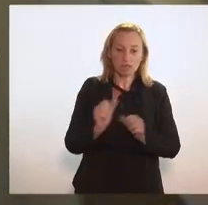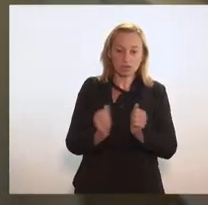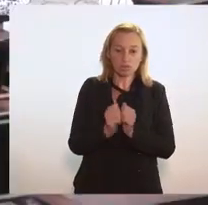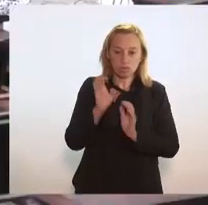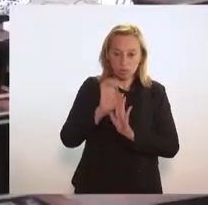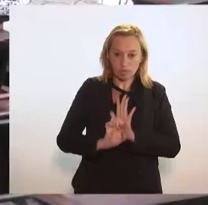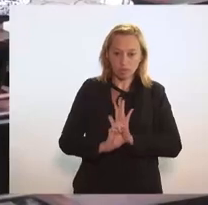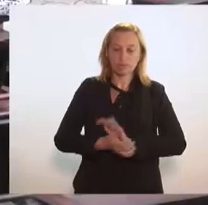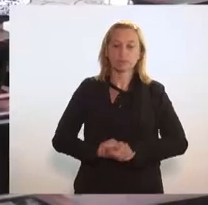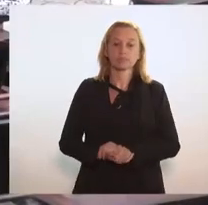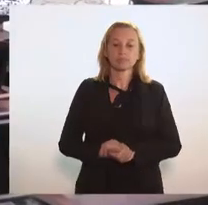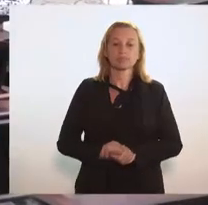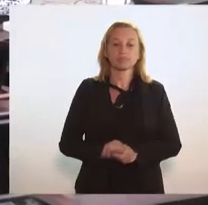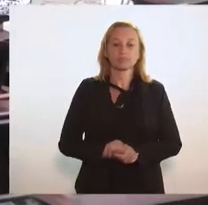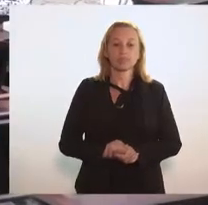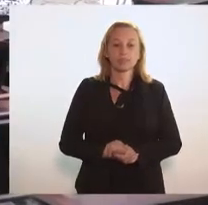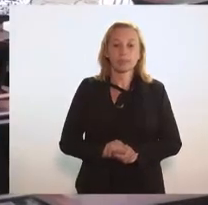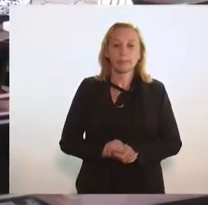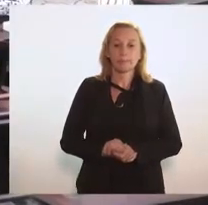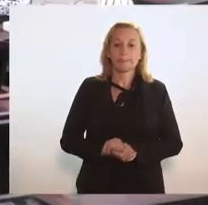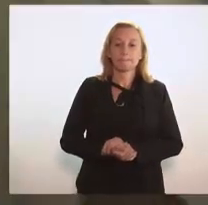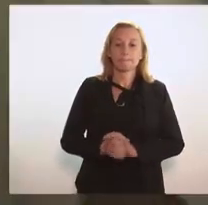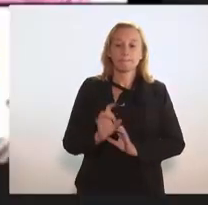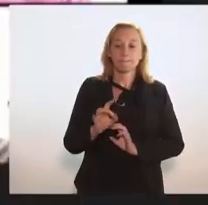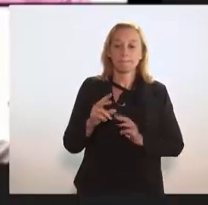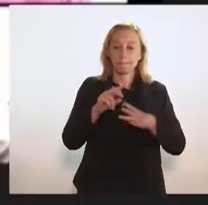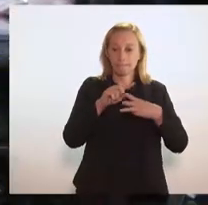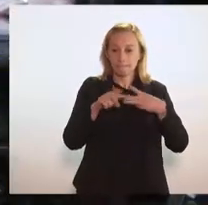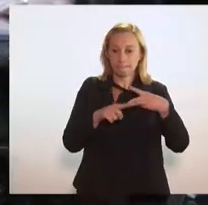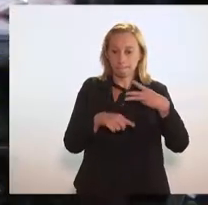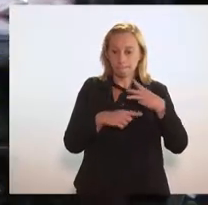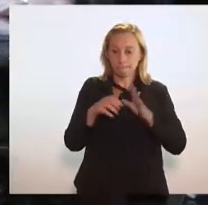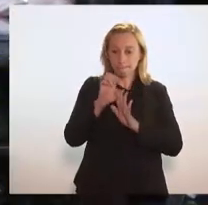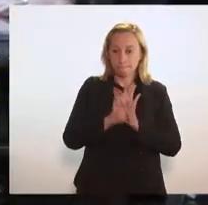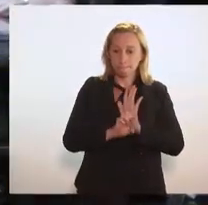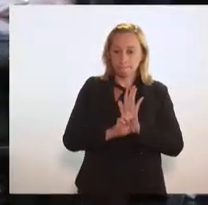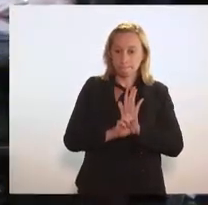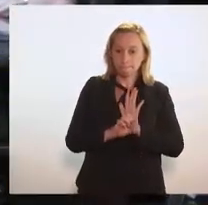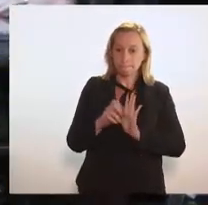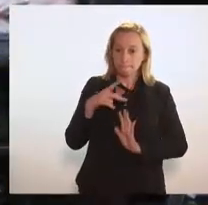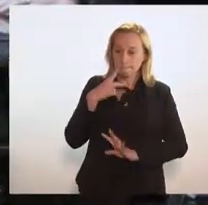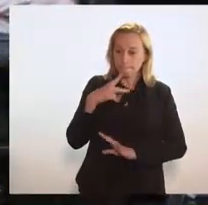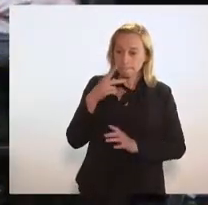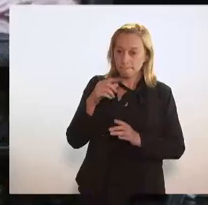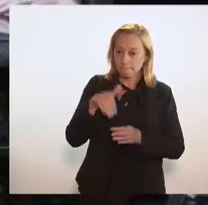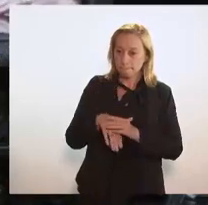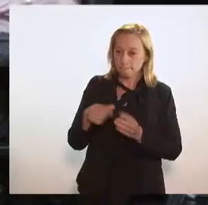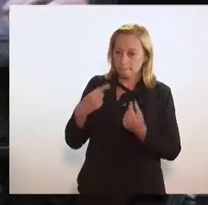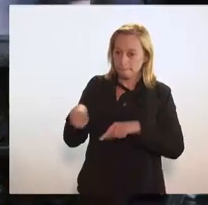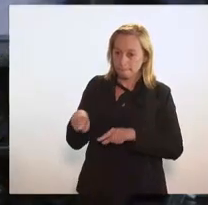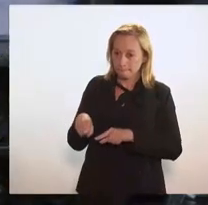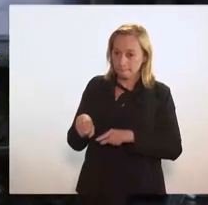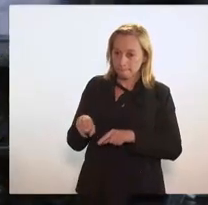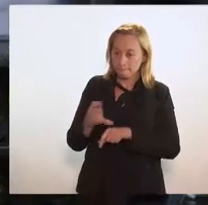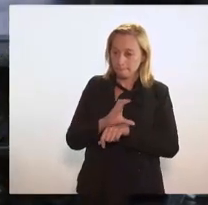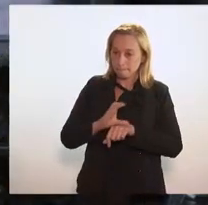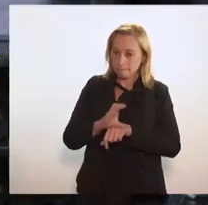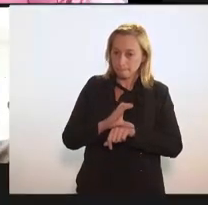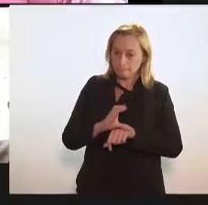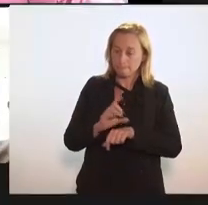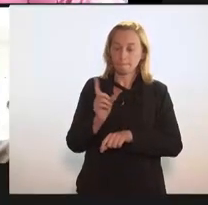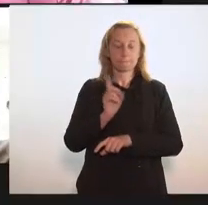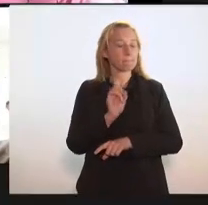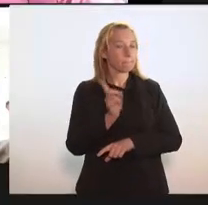favor Oi boa tarde você vai fazer um pode ver gente contrário a condição a idade